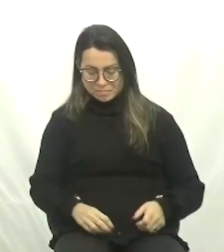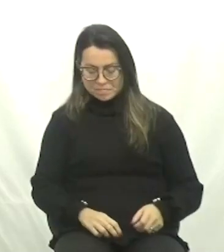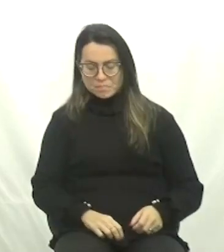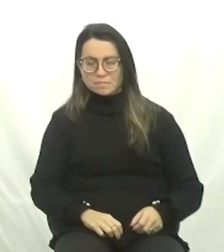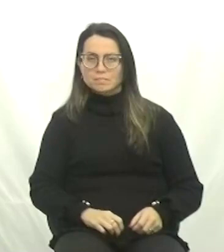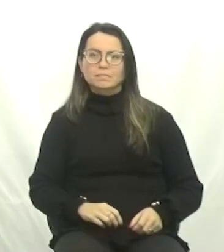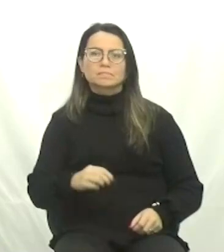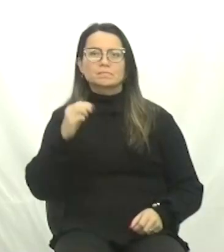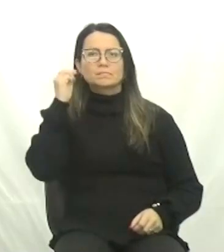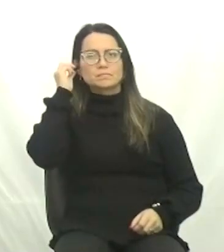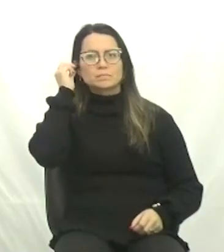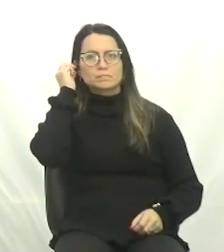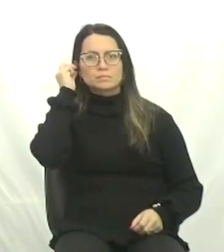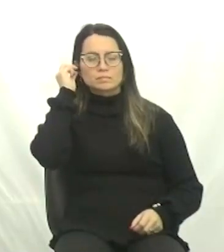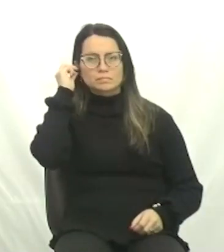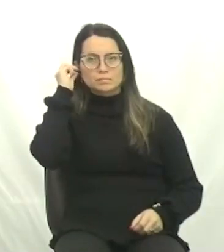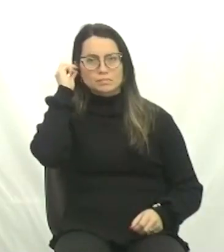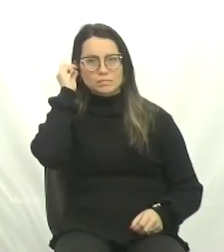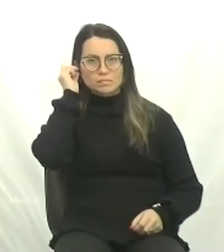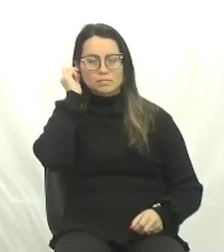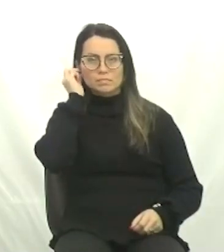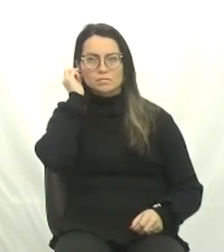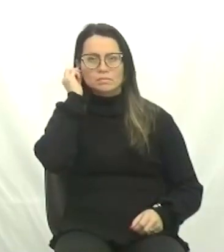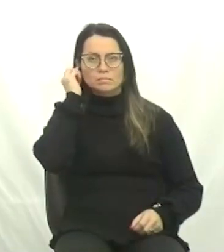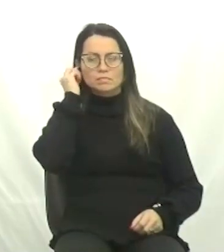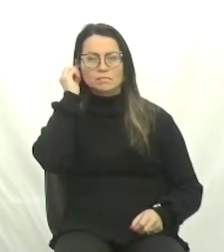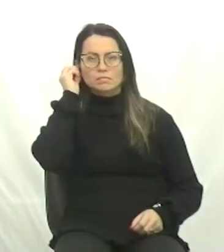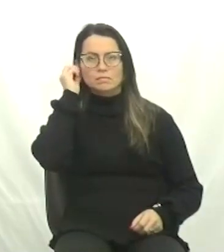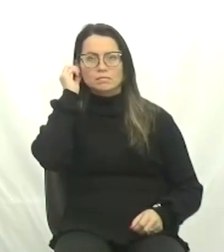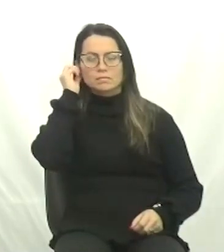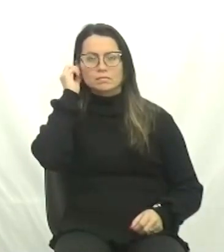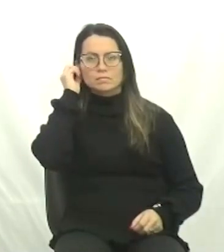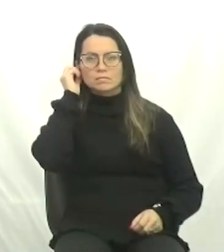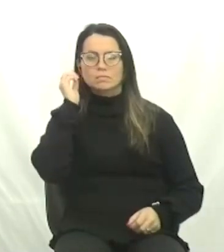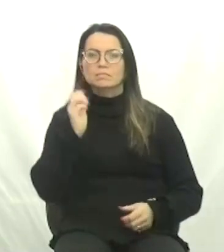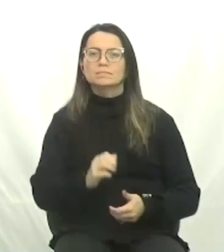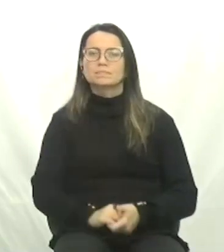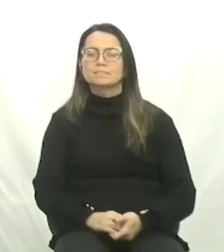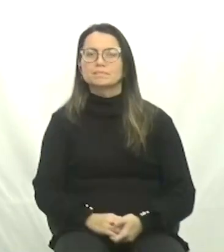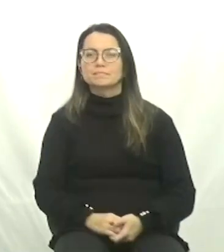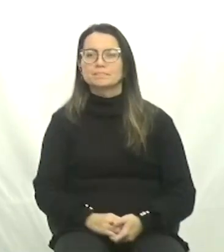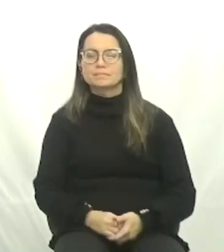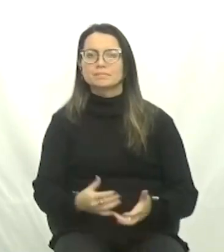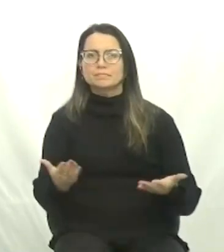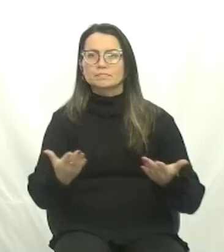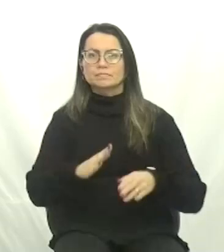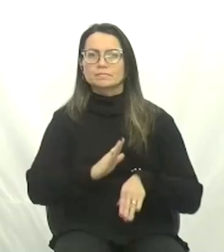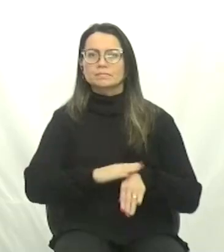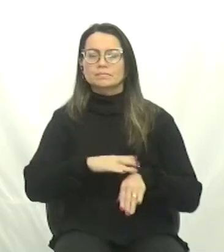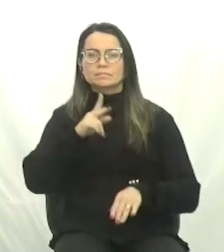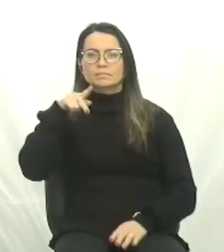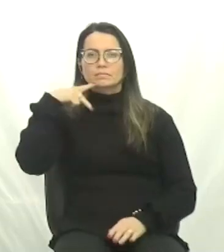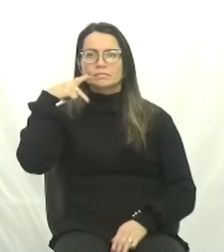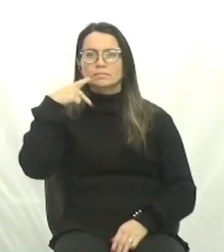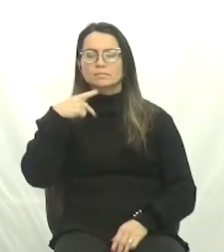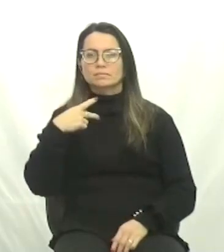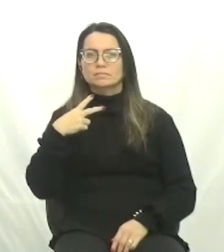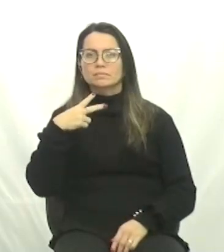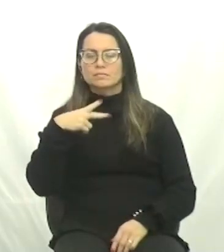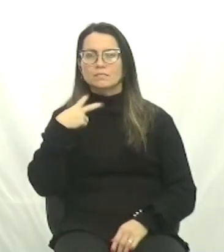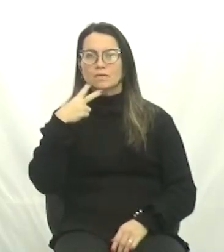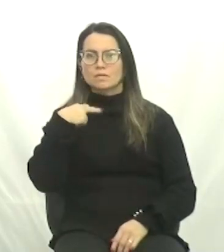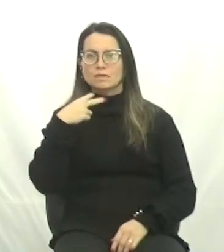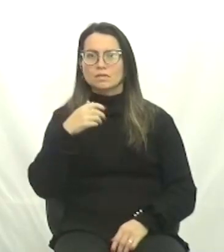Pizente, assessora parlamentar. Terminado o expediente, passamos para o horário político. Com a palavra, o